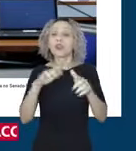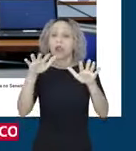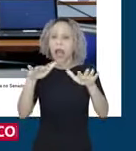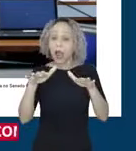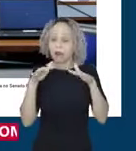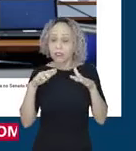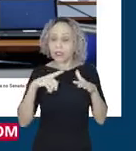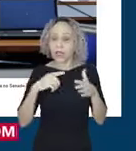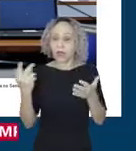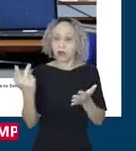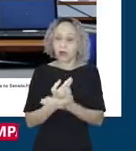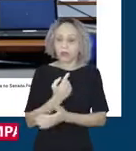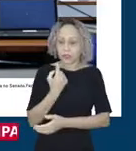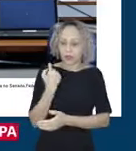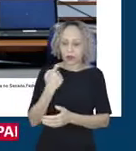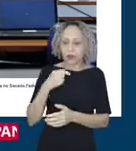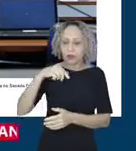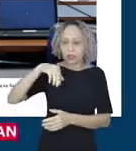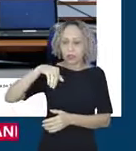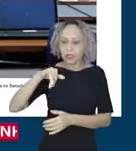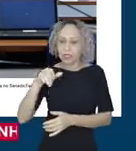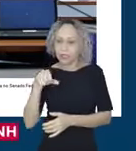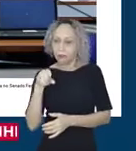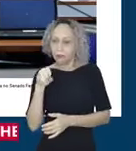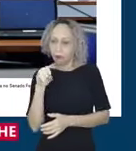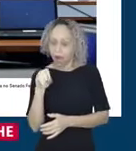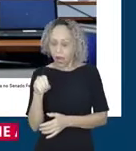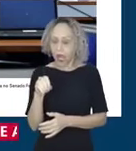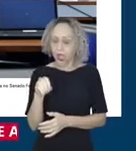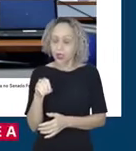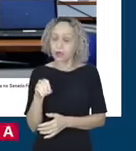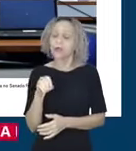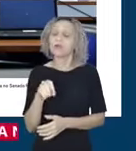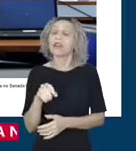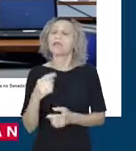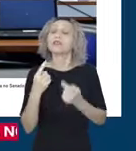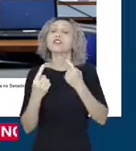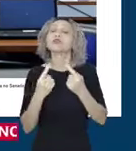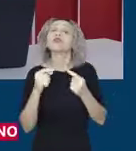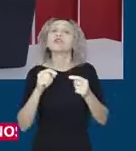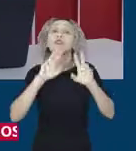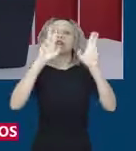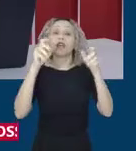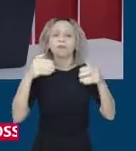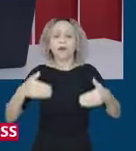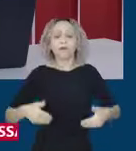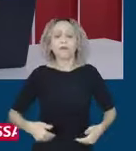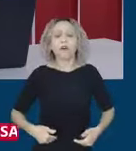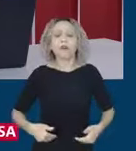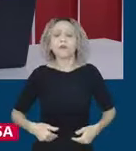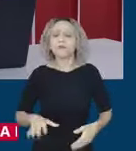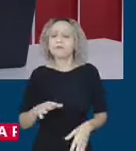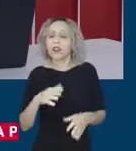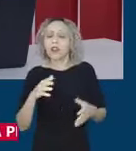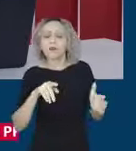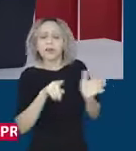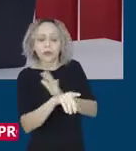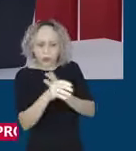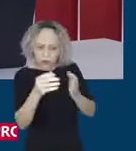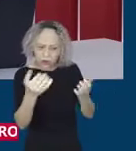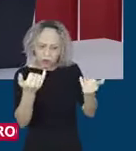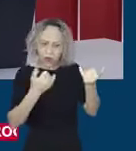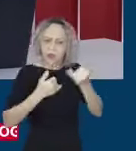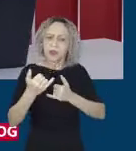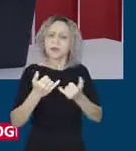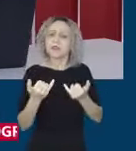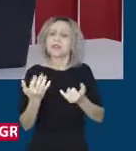maio, atendendo a um requerimento seu. Quem é que esteve nesse debate, nesse segundo debate, senador, e quais foram os temas